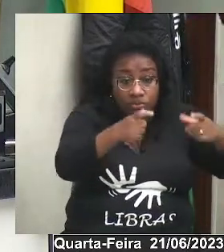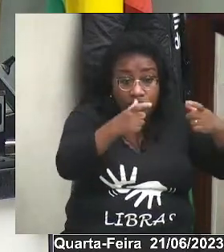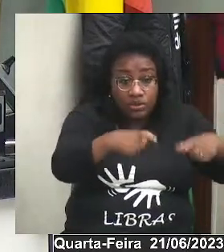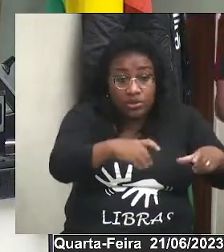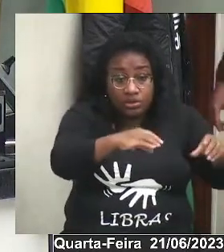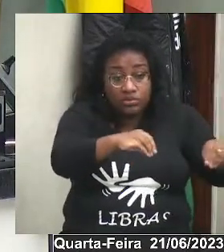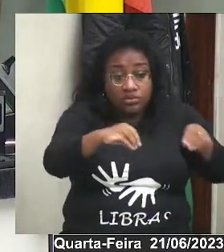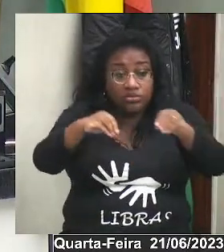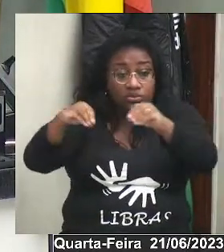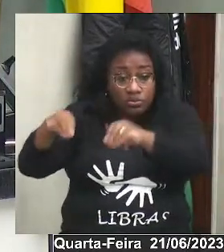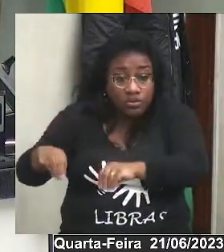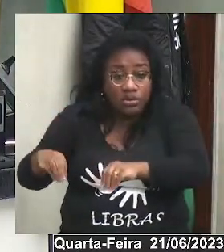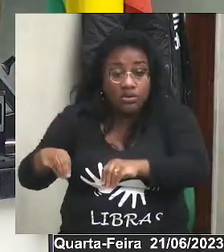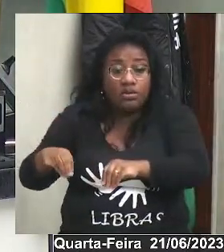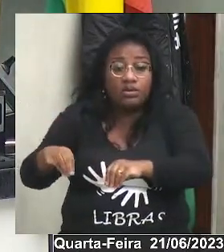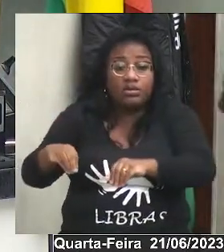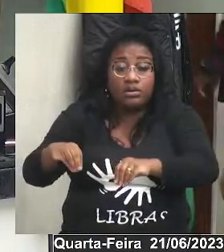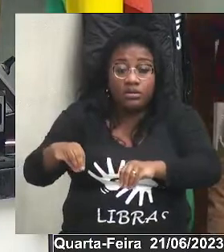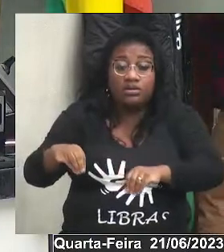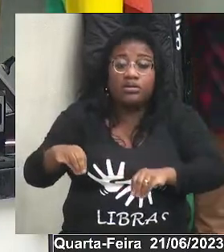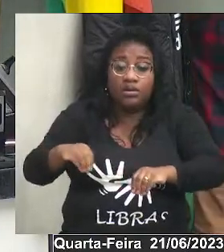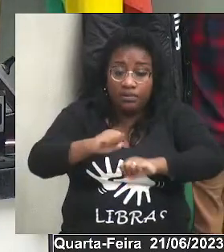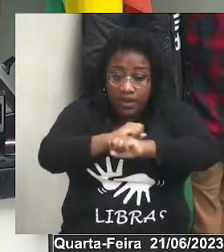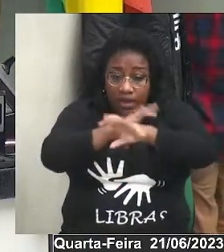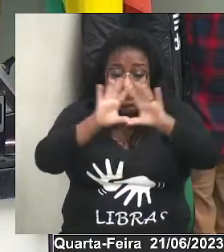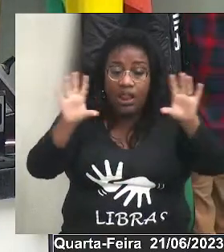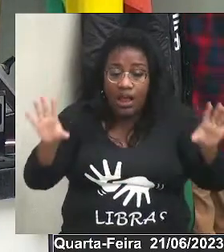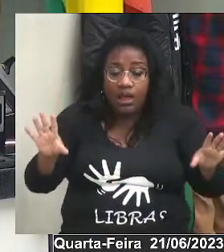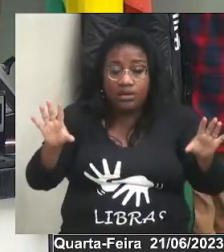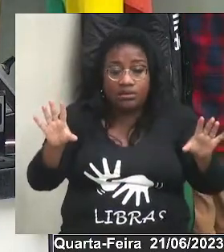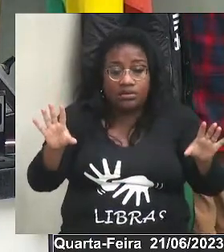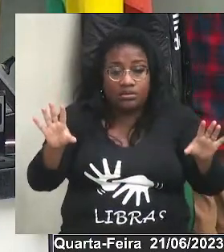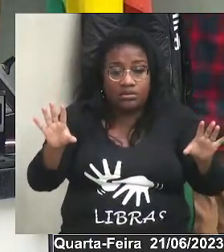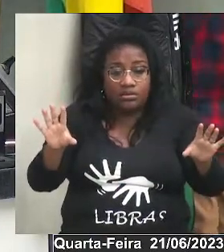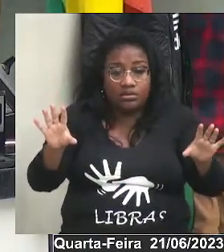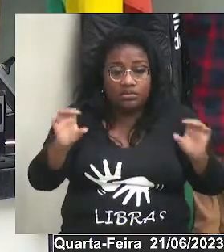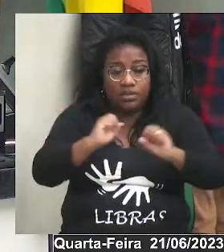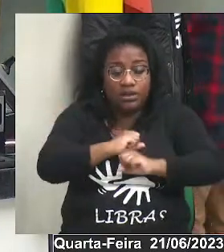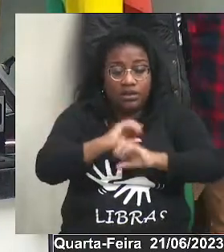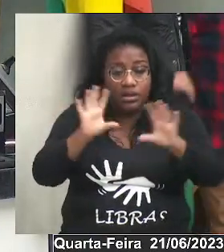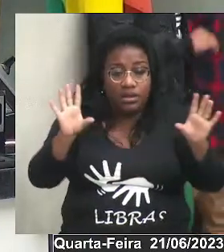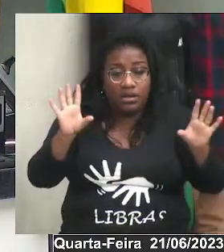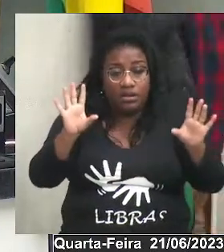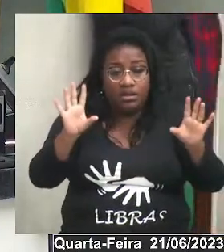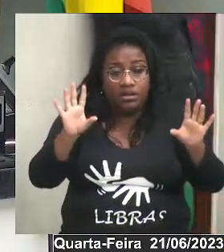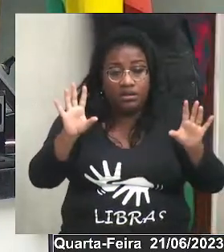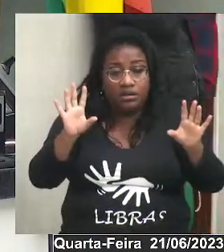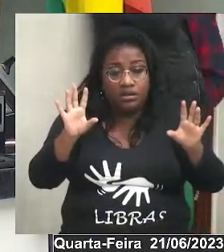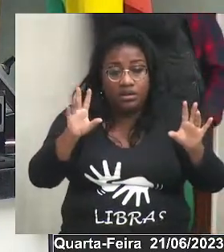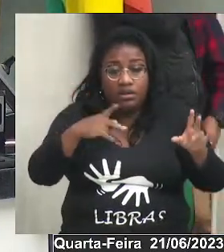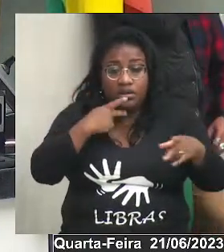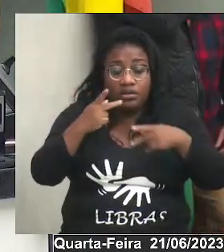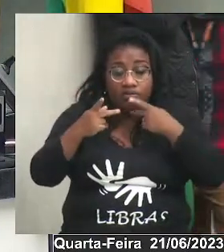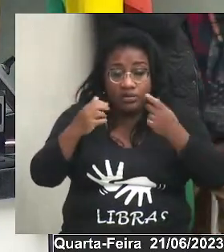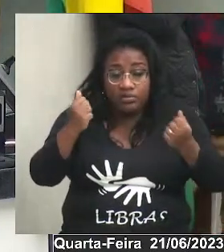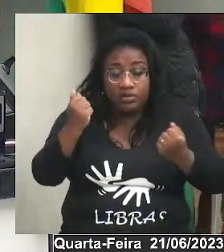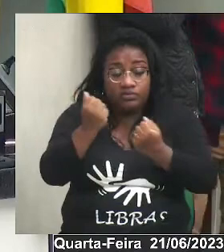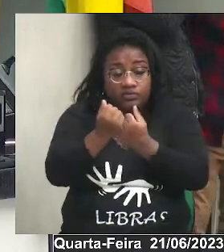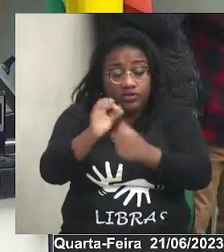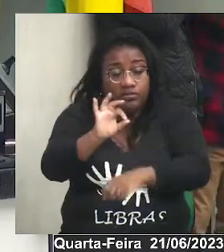um lugar para o outro. Deixo bem claro, foi o que eu falei. Deixo bem claro. E falei